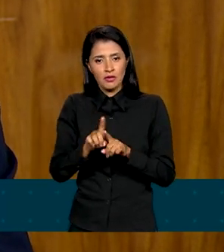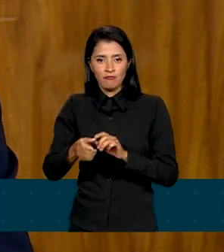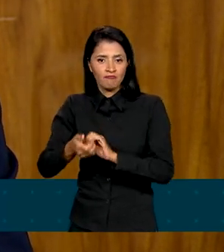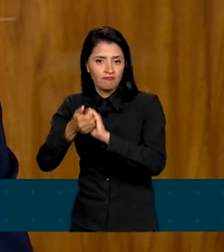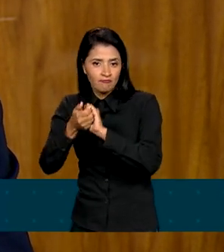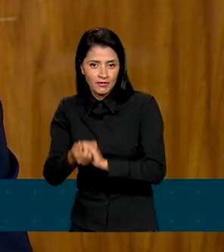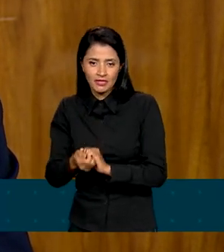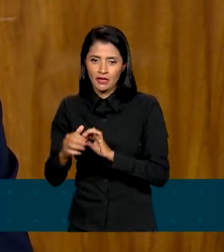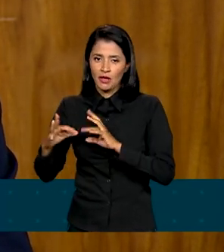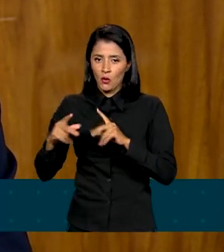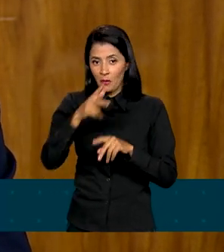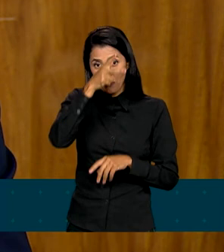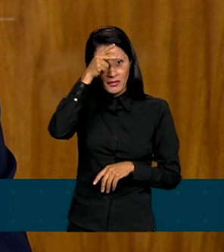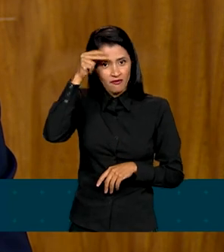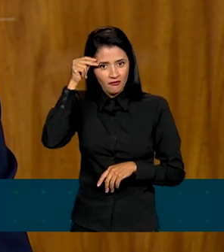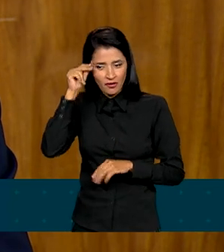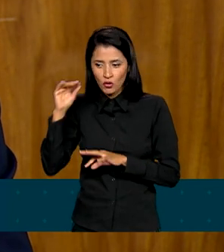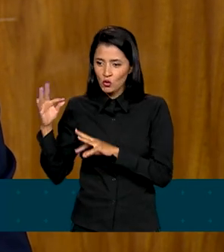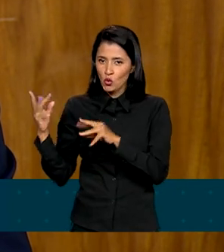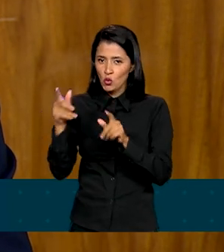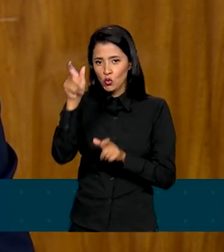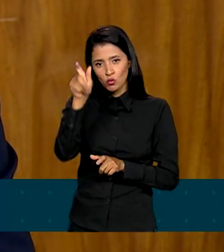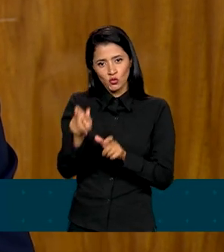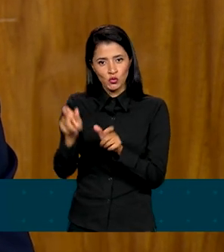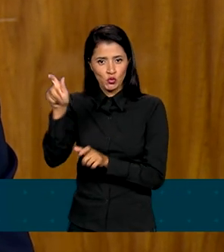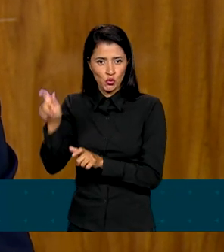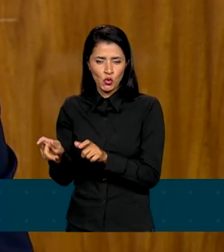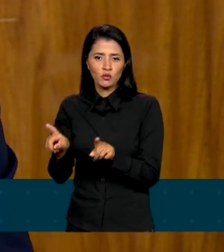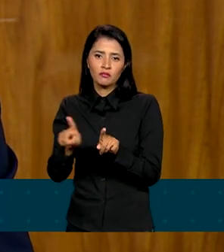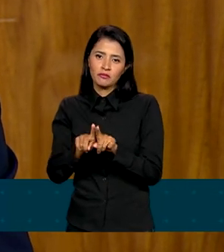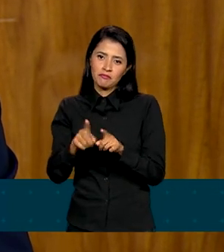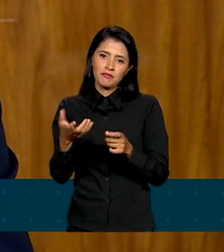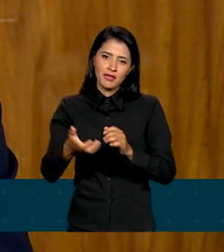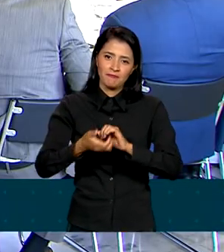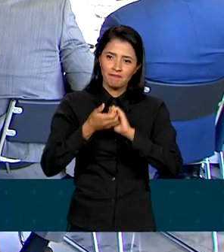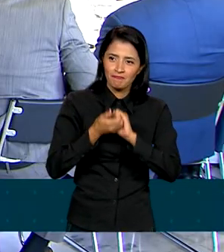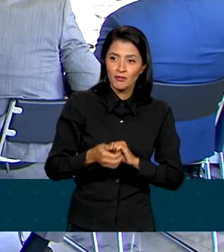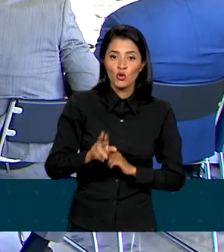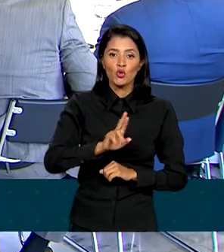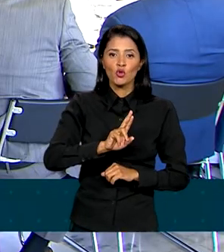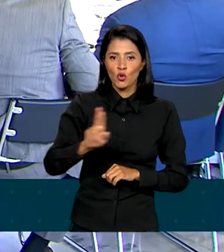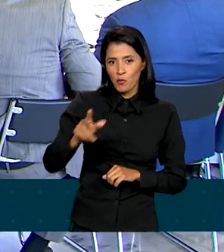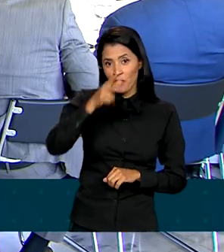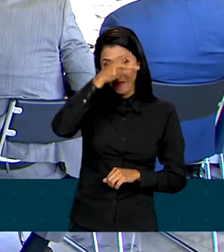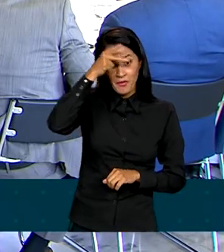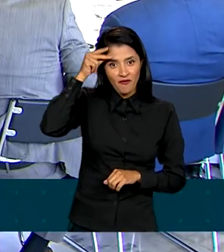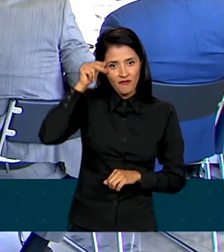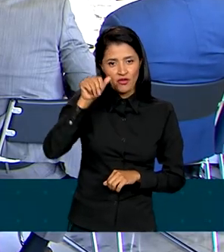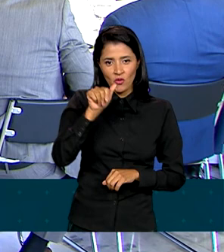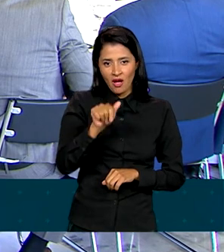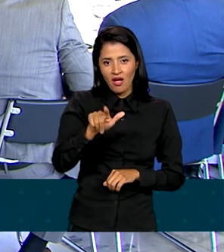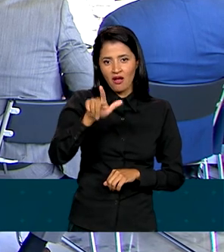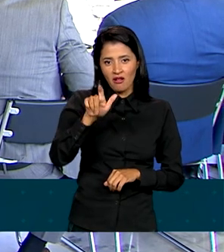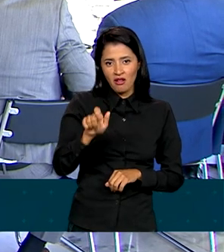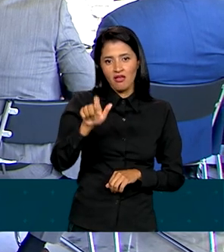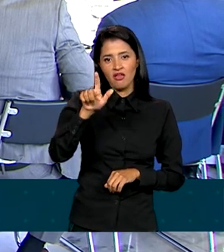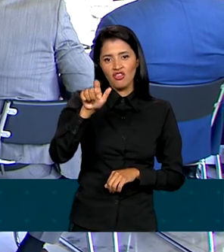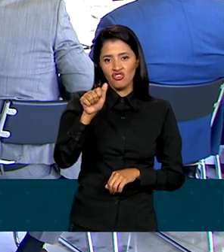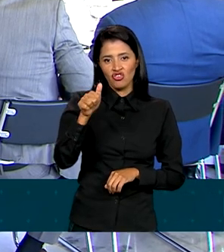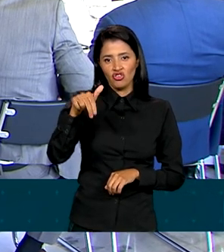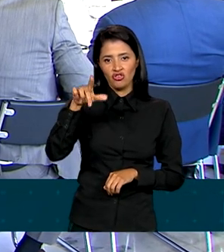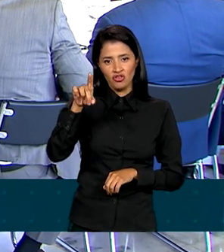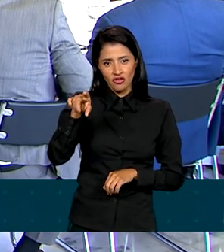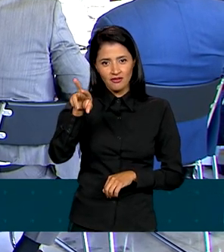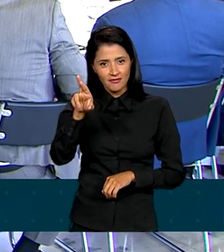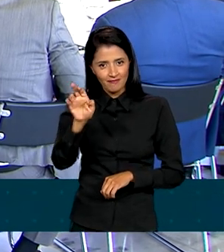os prefeitos e prefeitas e queria cumprimentar em nome do prefeito Alexandre de Ararendá, a qual é a